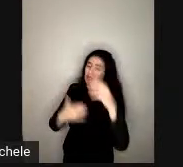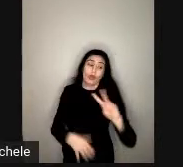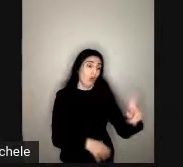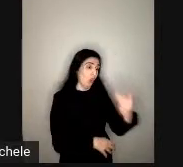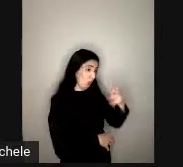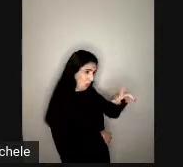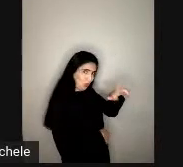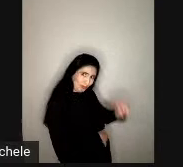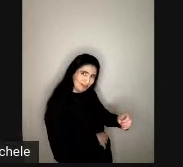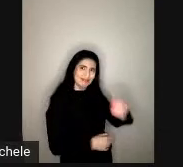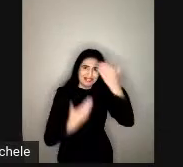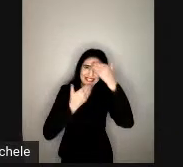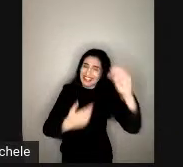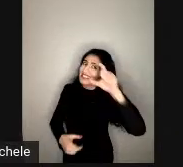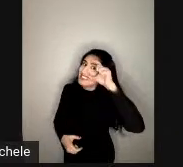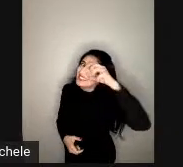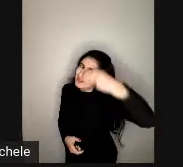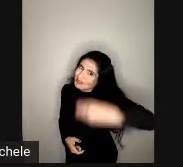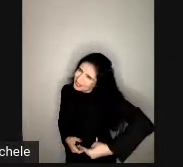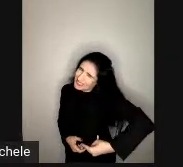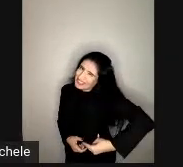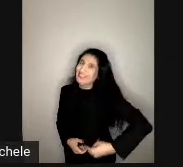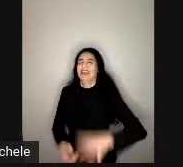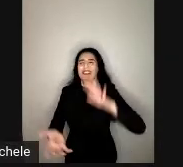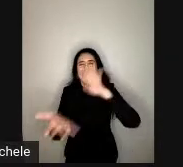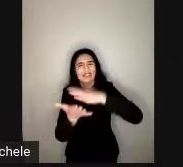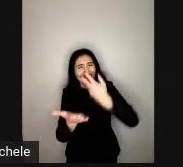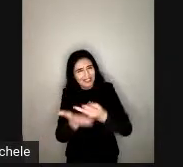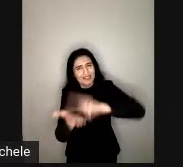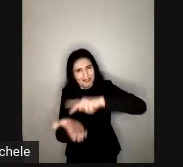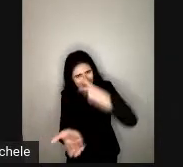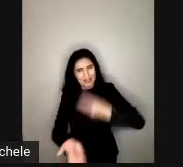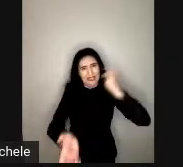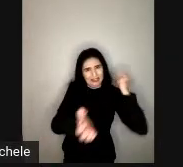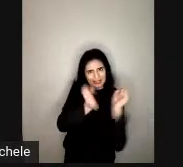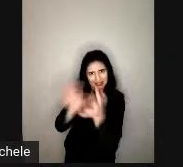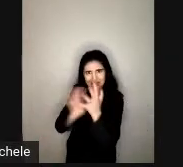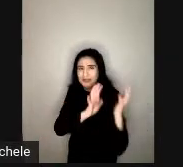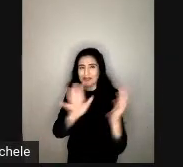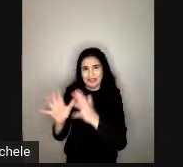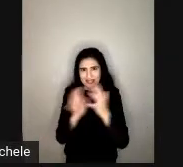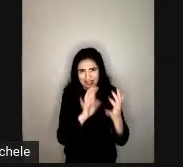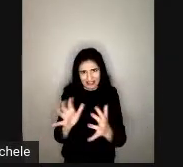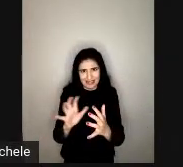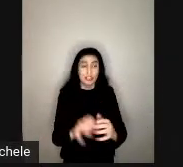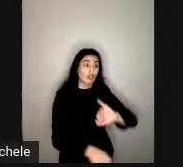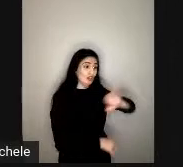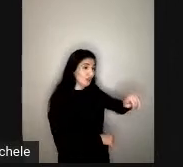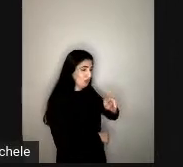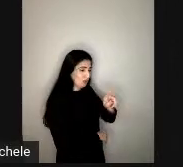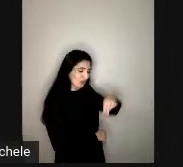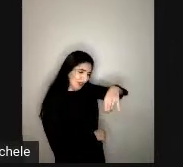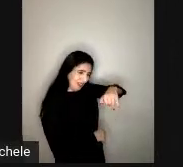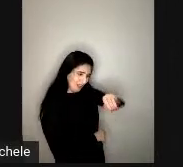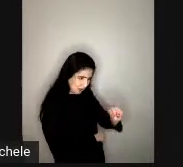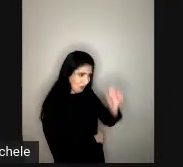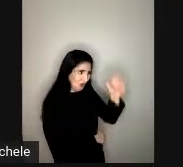agradecer a Michelle, querida, que está fazendo toda a tradução em Libras, ao Júnior, que está nos ajudando